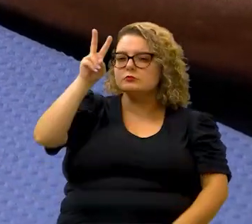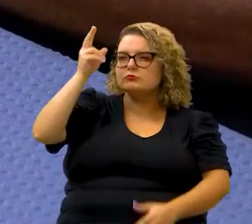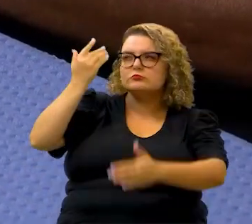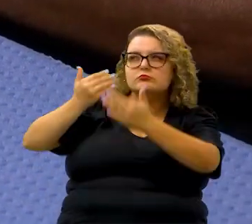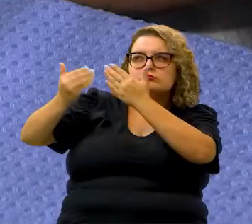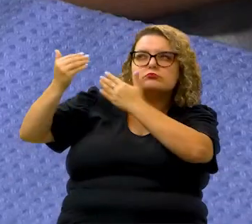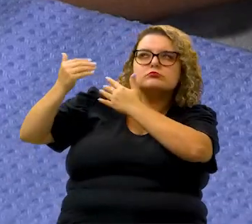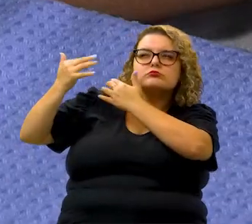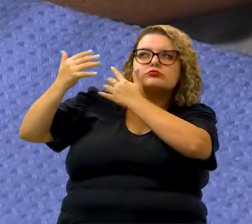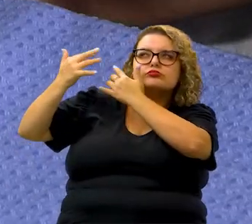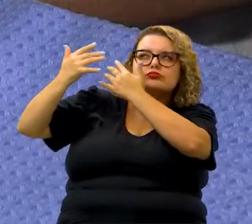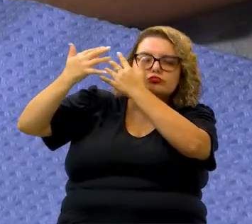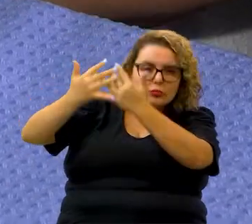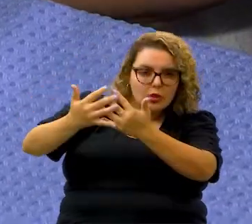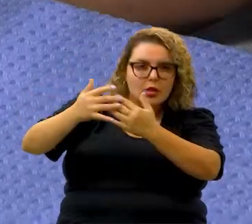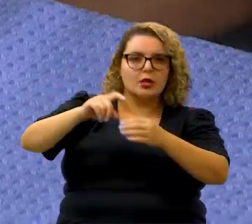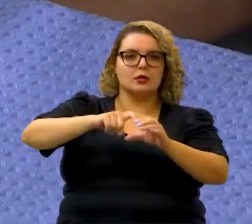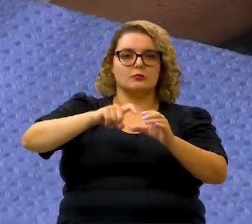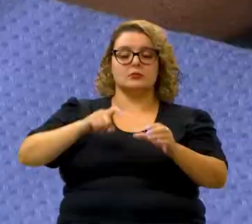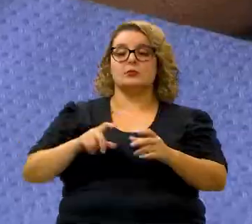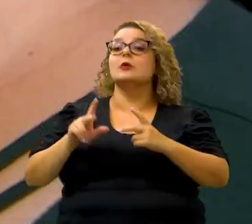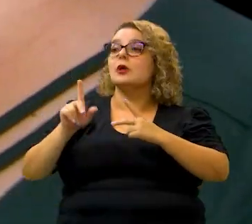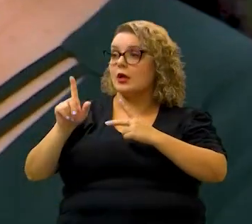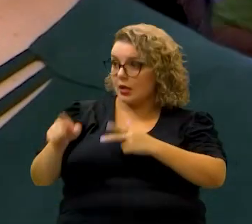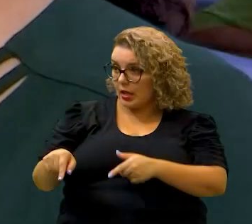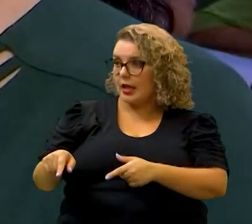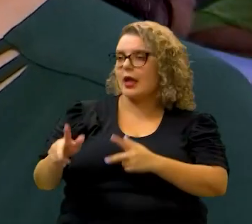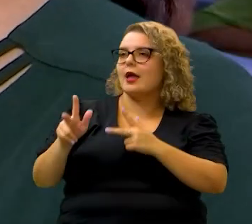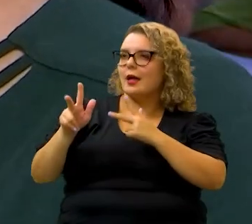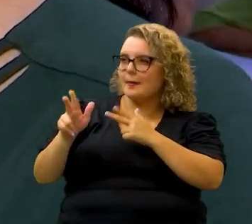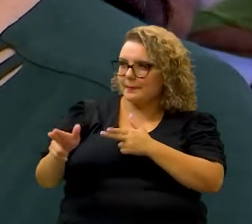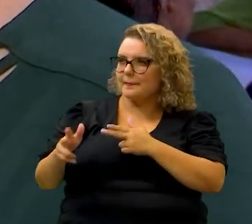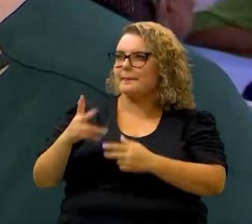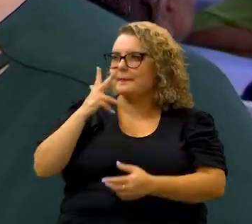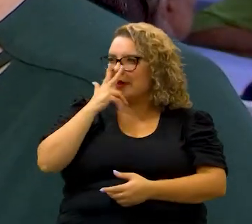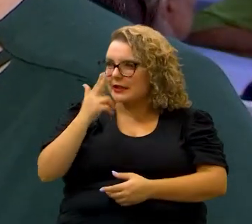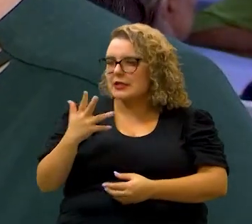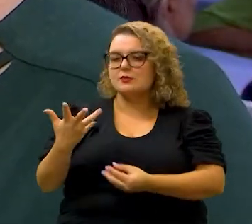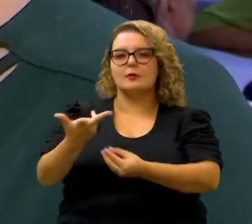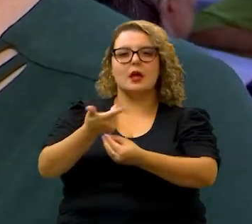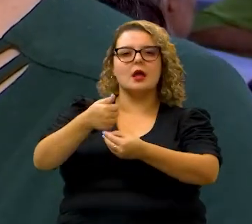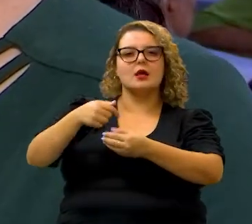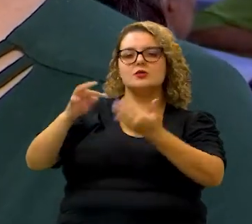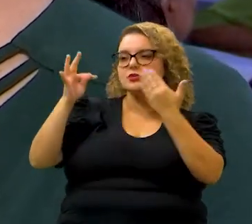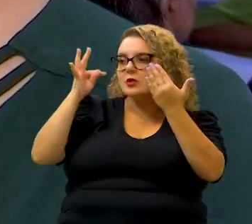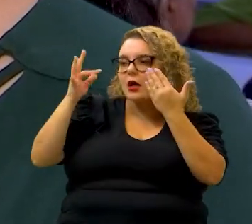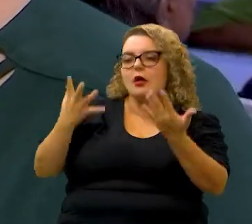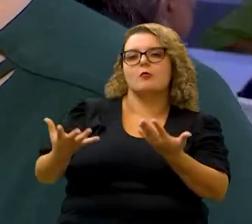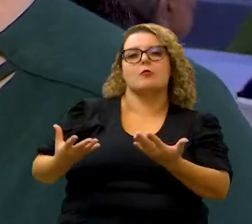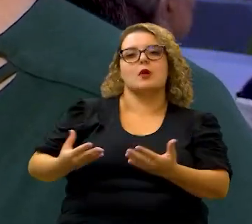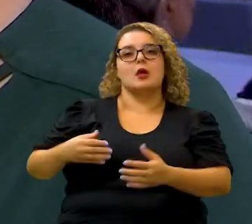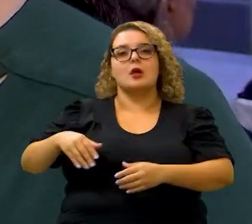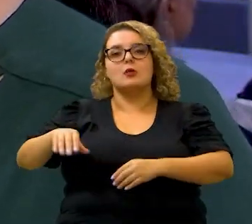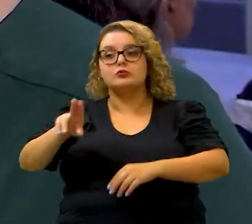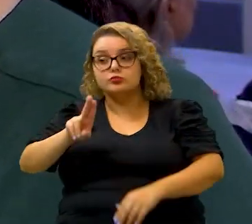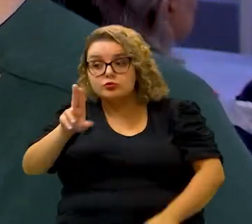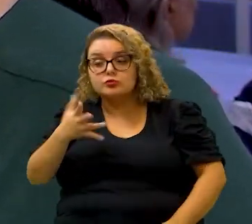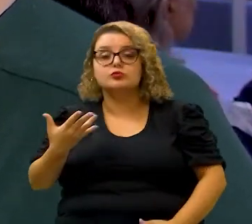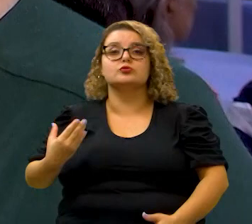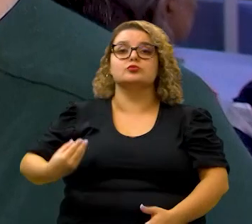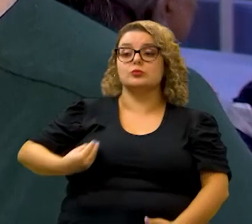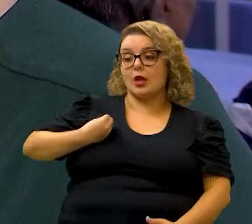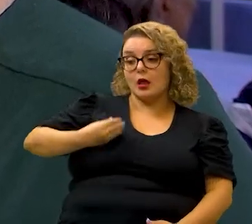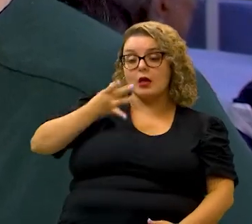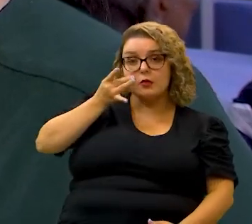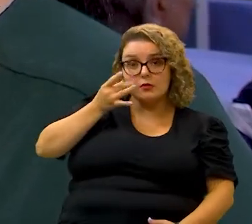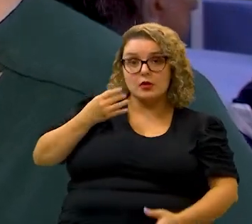no resgate da memória e das autonomias. Isso, como se fosse uma arte-terapia. Porque a partir do manuseio, a partir dessa